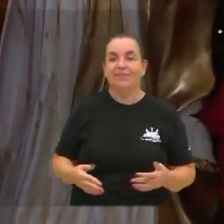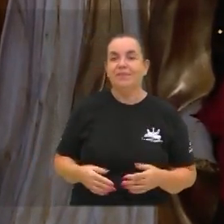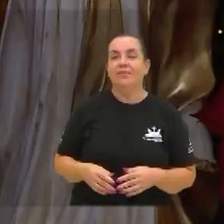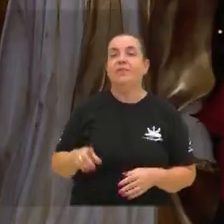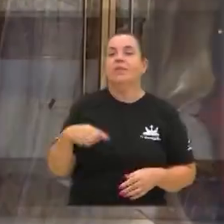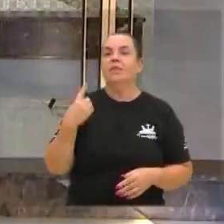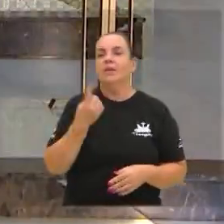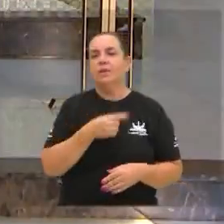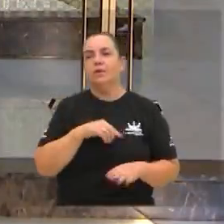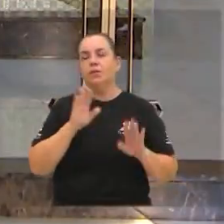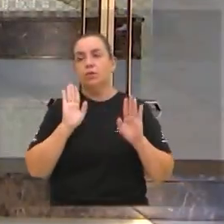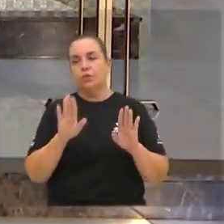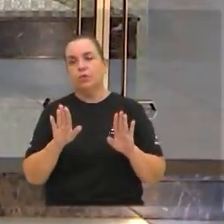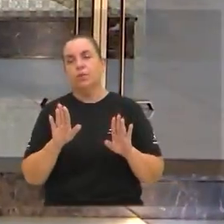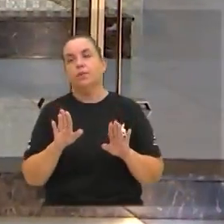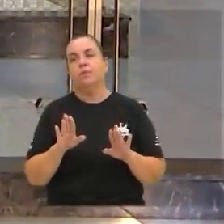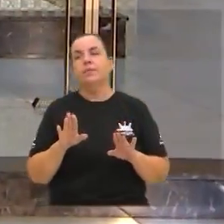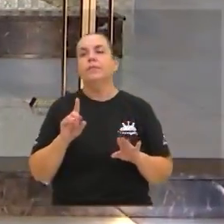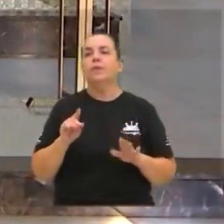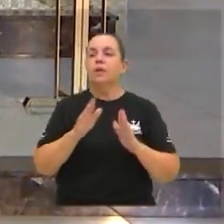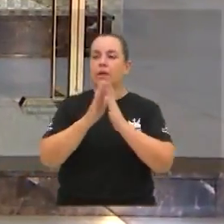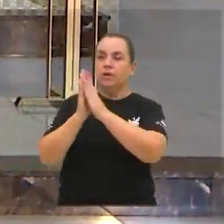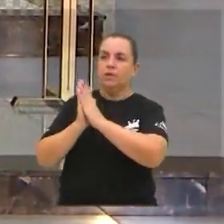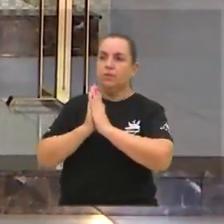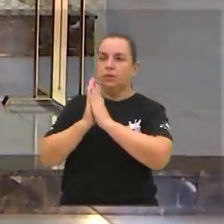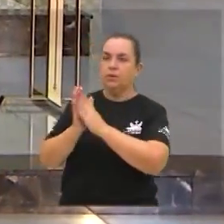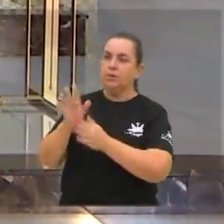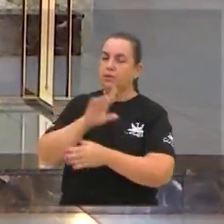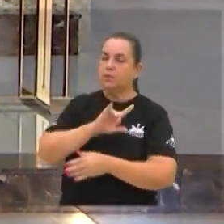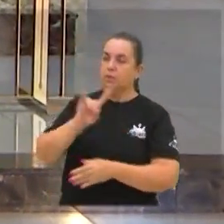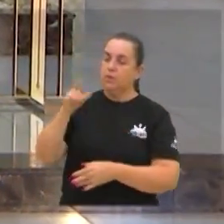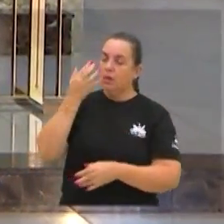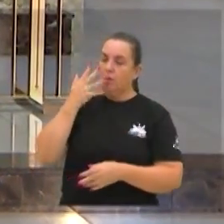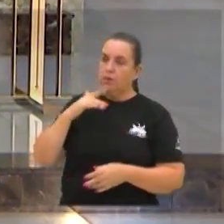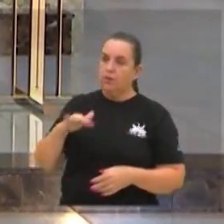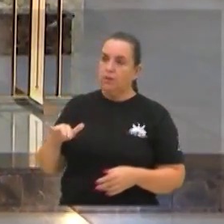Nós já paramos para adorar esse Deus menino?